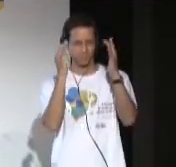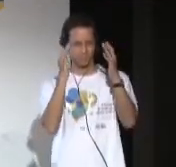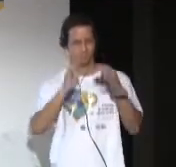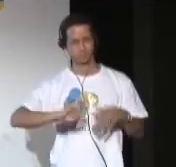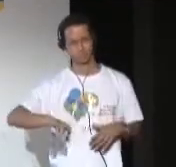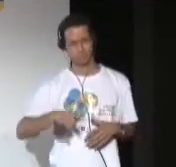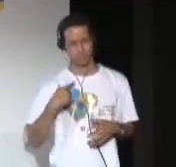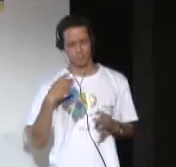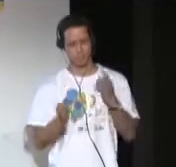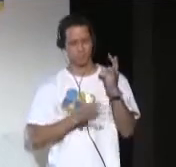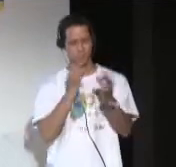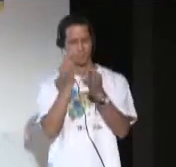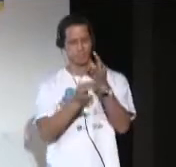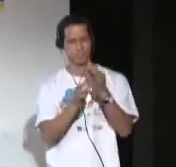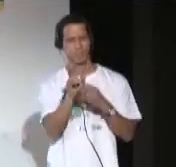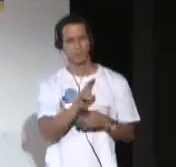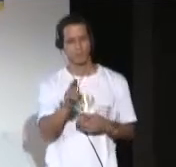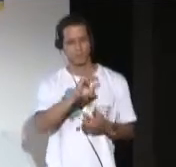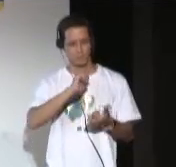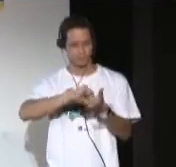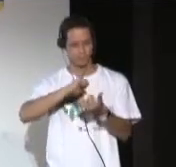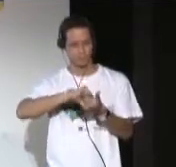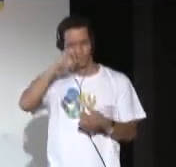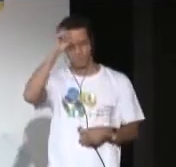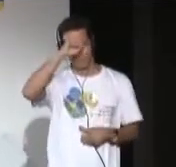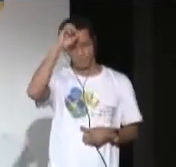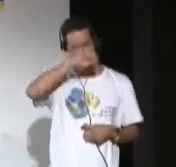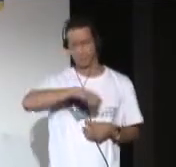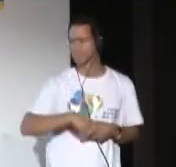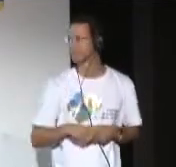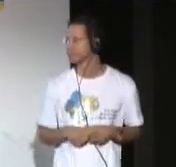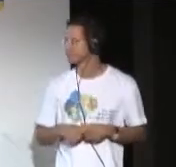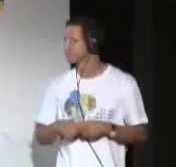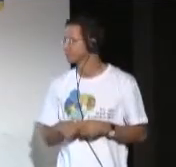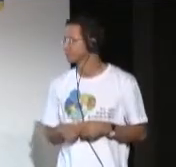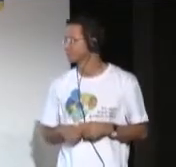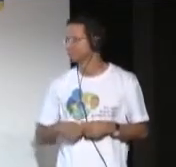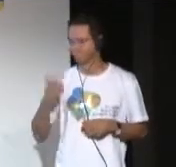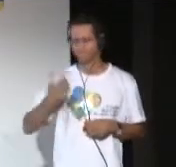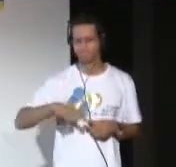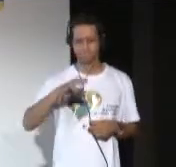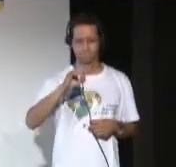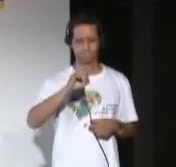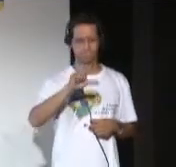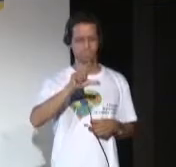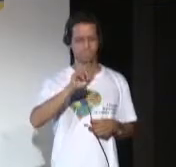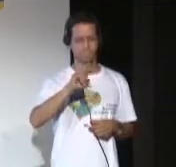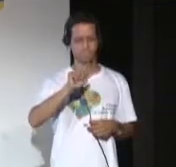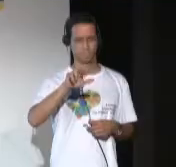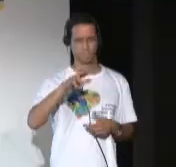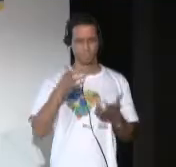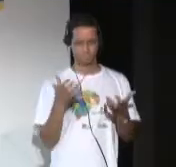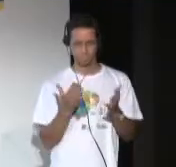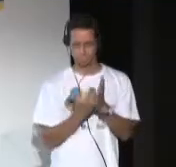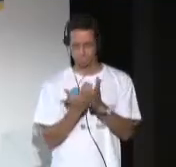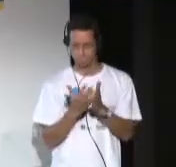a tecnologia para um aprendizado de qualidade. Oliver, você quer fazer algum comentário a respeito?